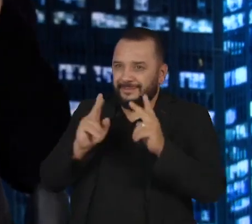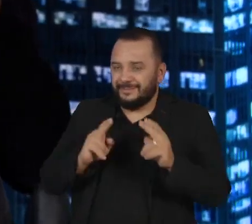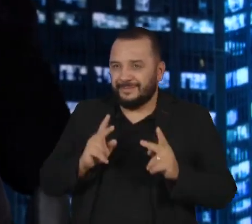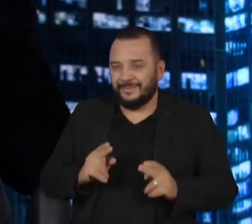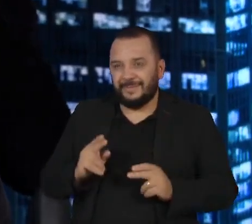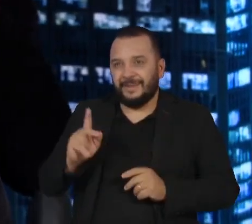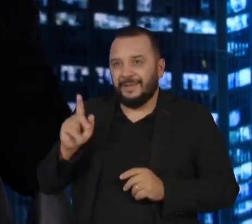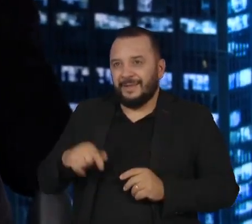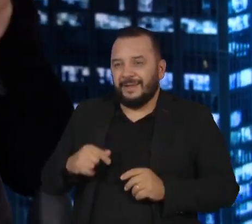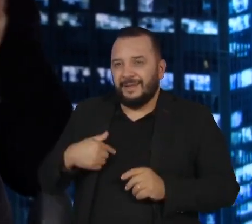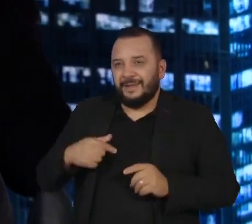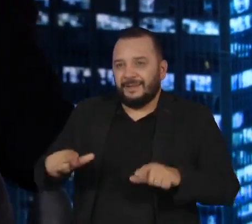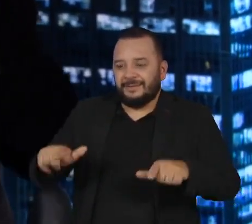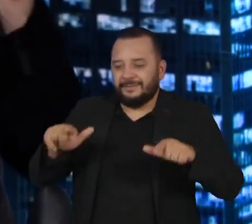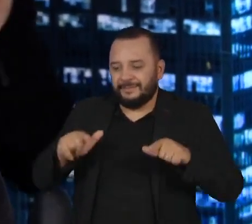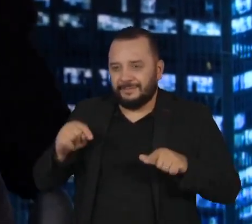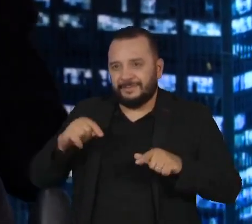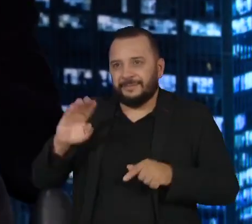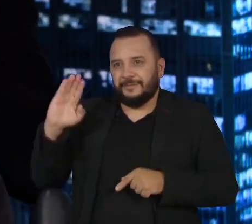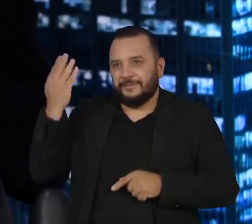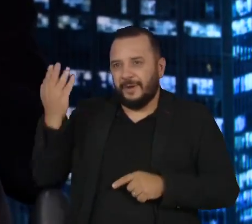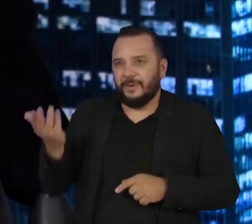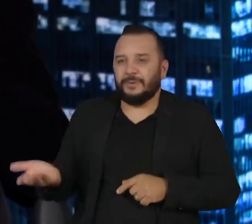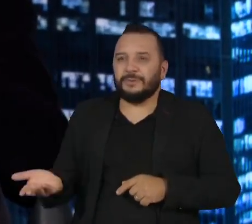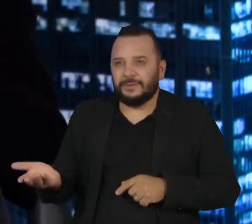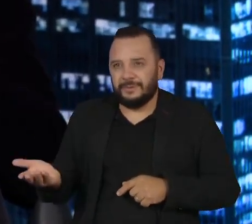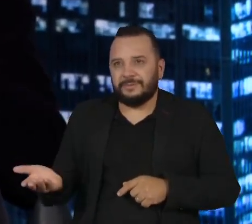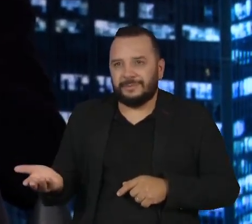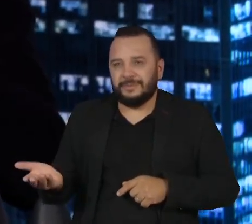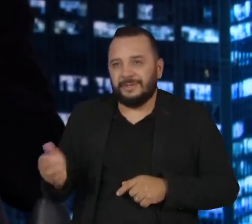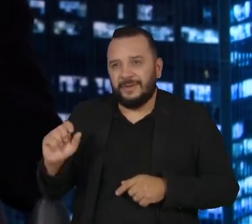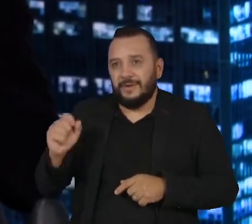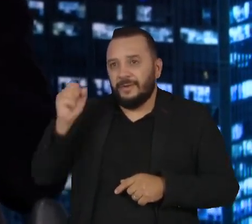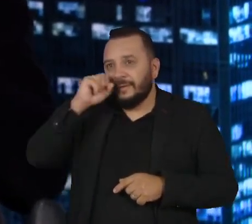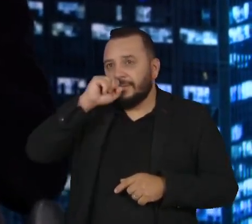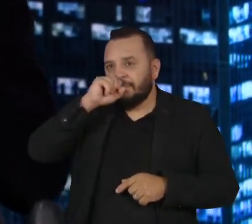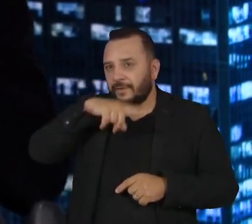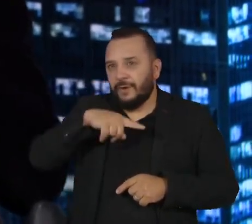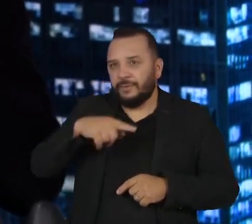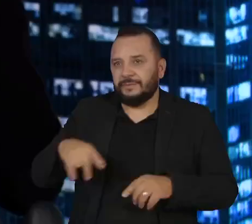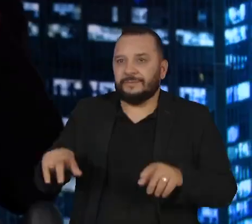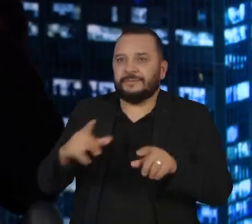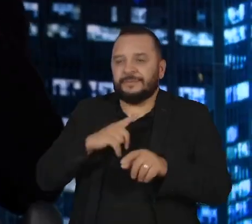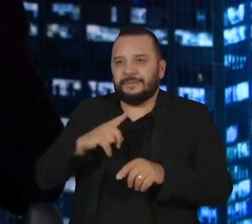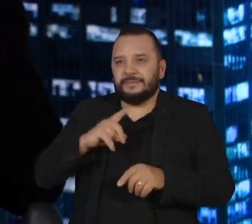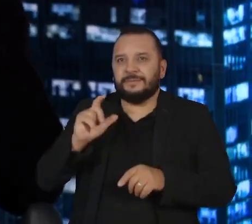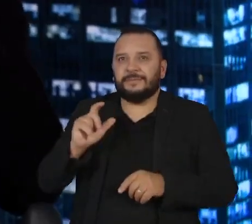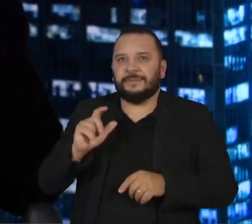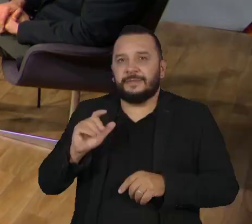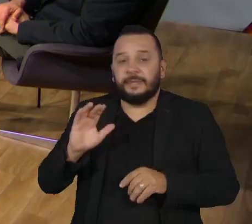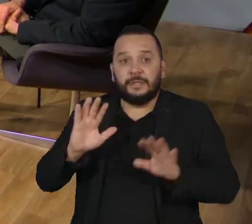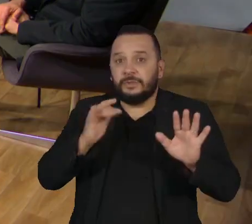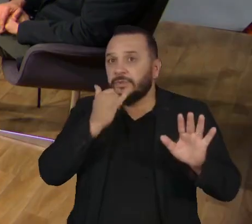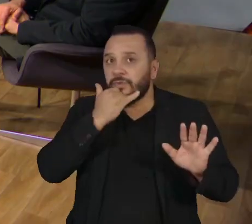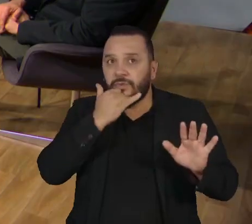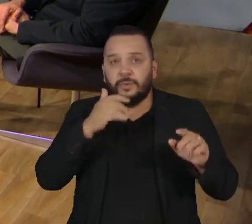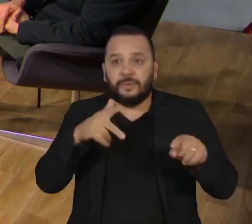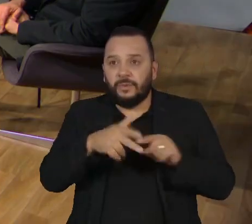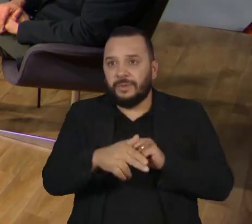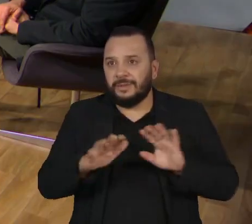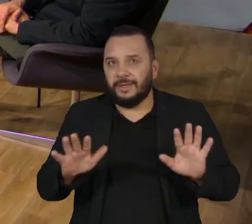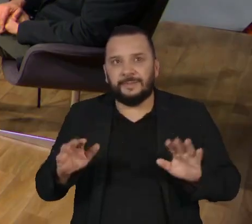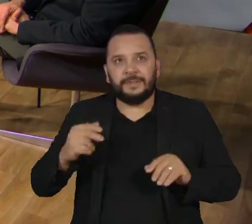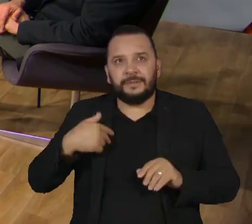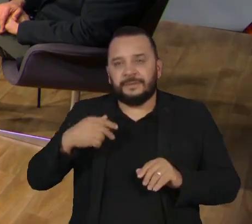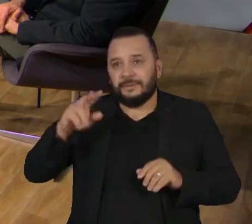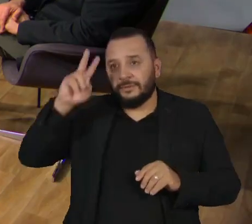um diploma falso também. Surgiram várias versões interessantes, né? Desculpa te interromper, mas a própria história não